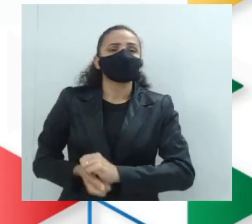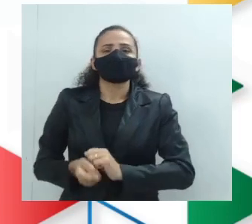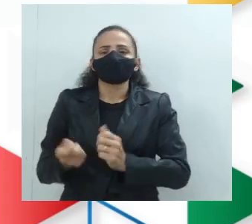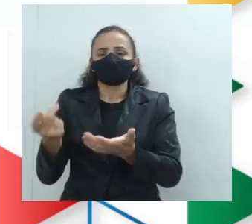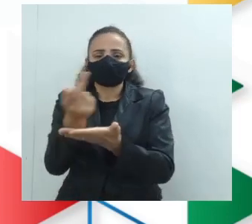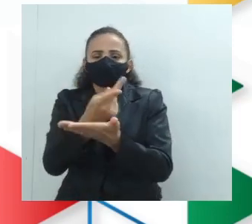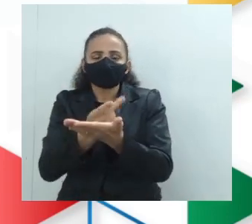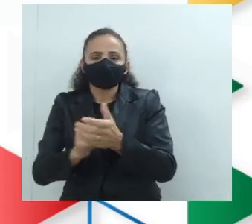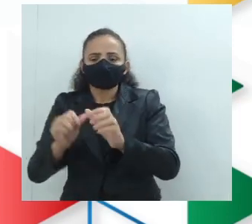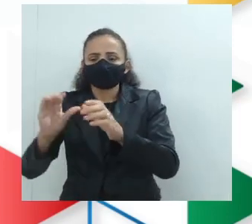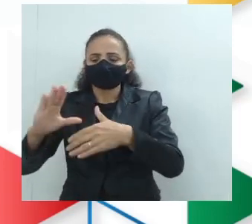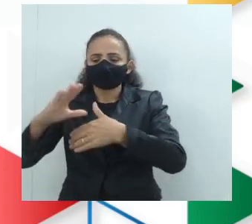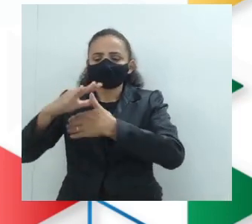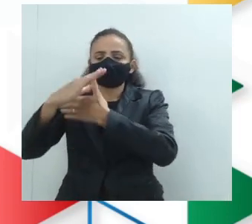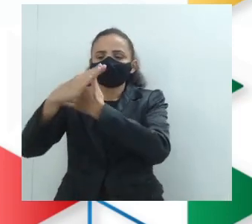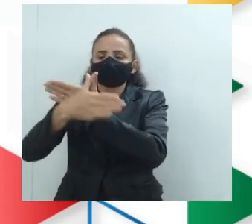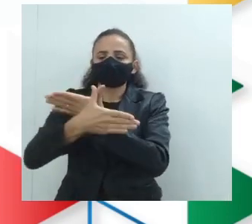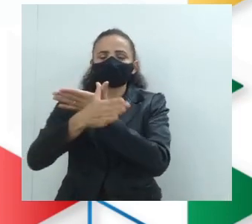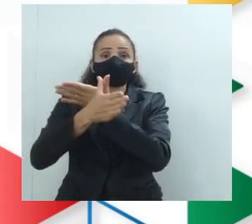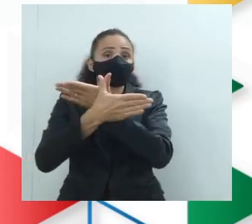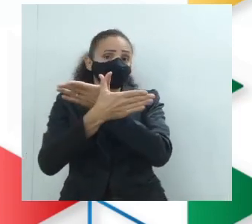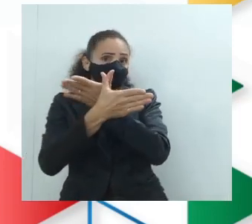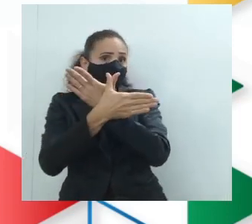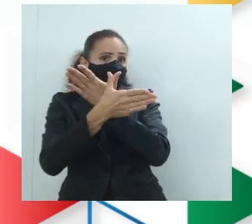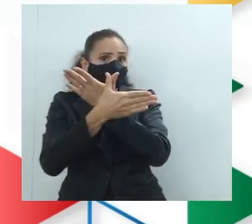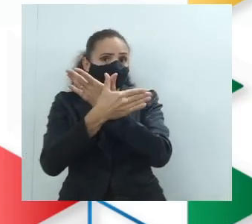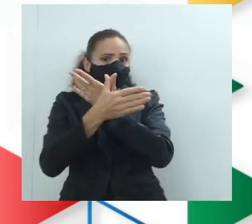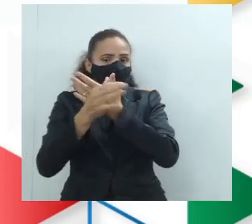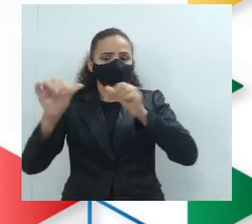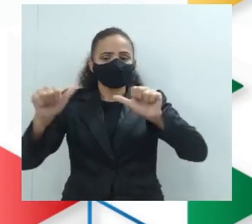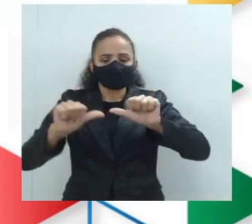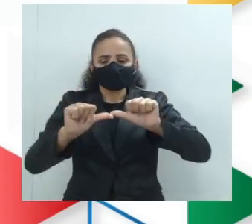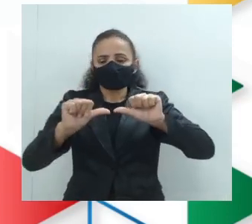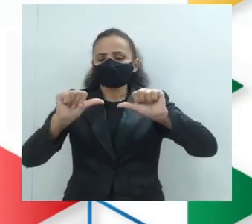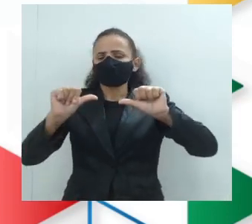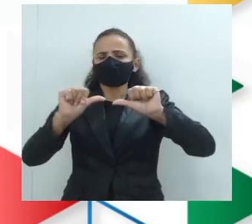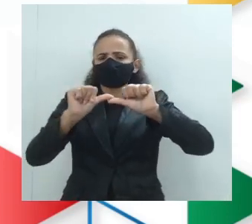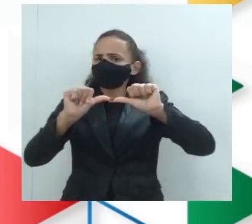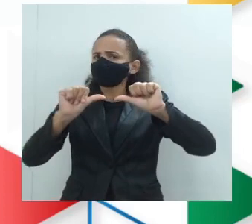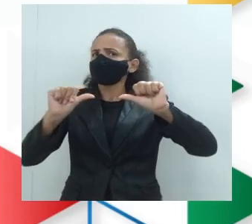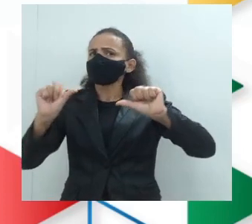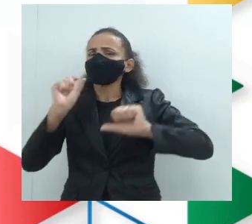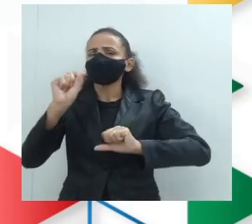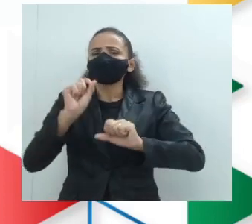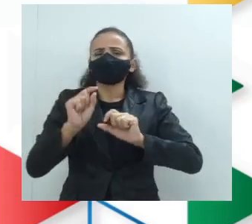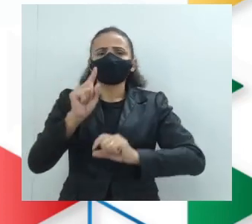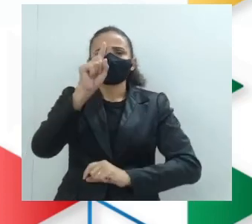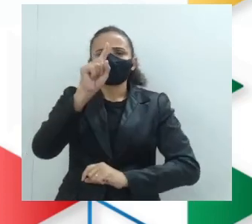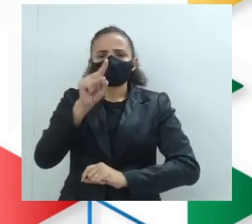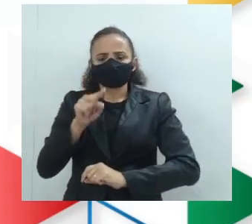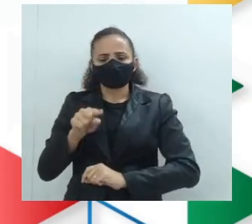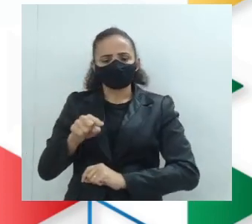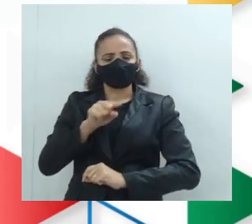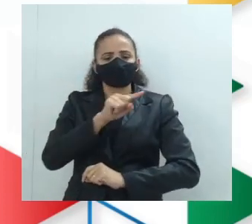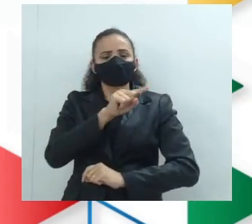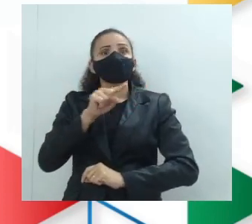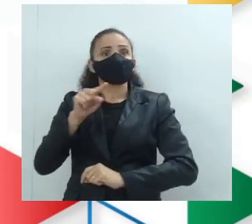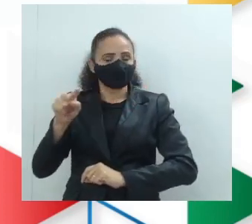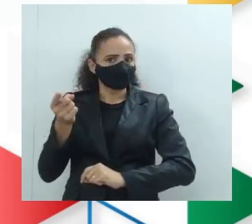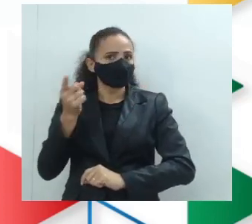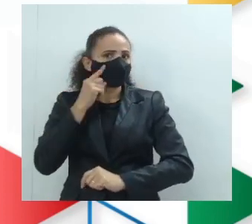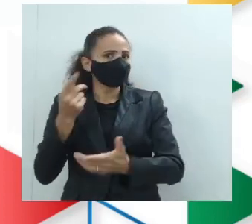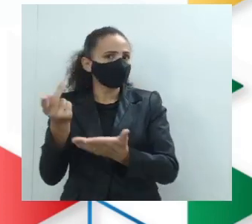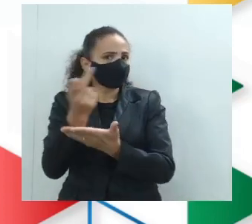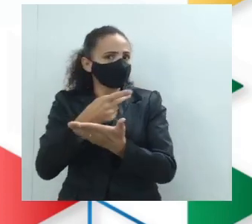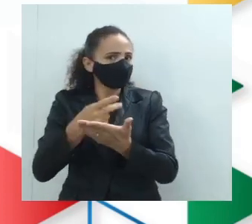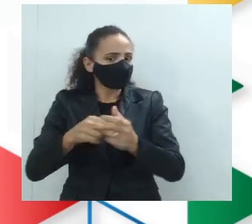imagem da borboleta e vou dividir em partes para que você possa ter a noção de quando um objeto é simétrico, as